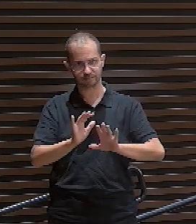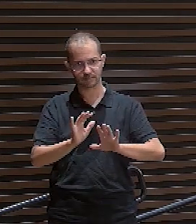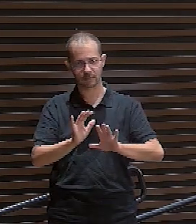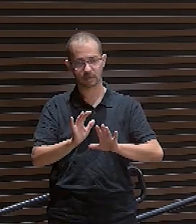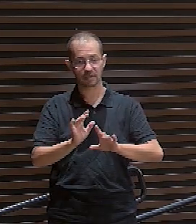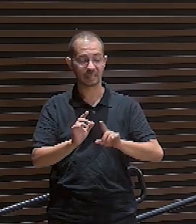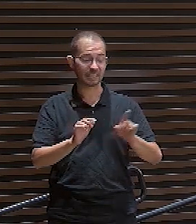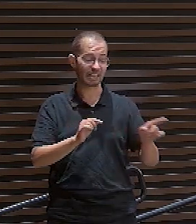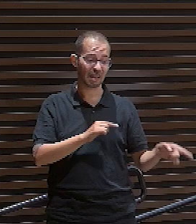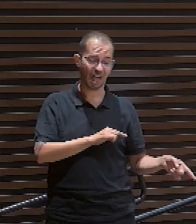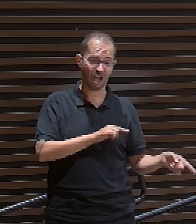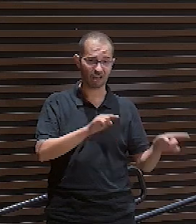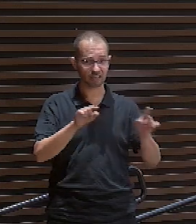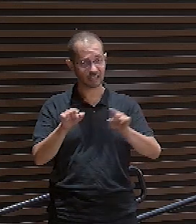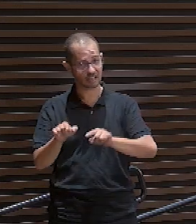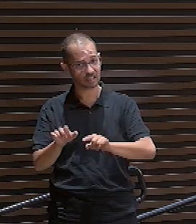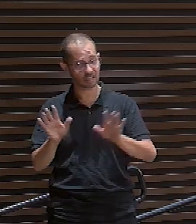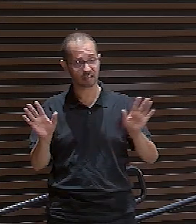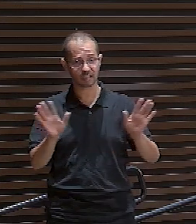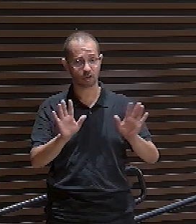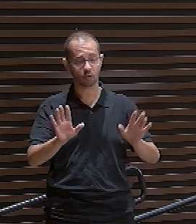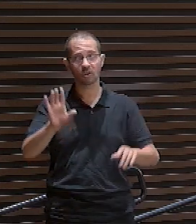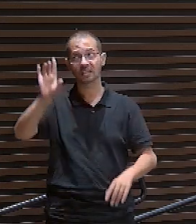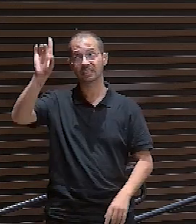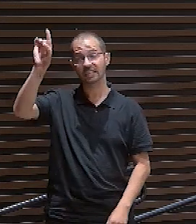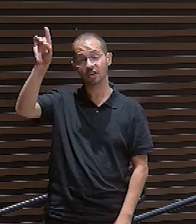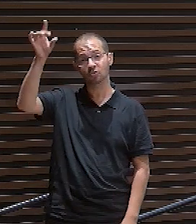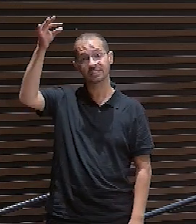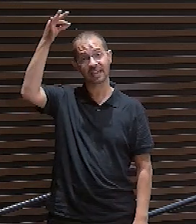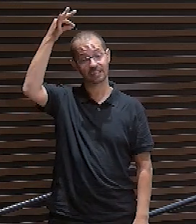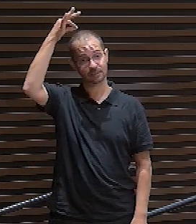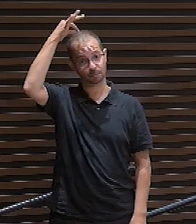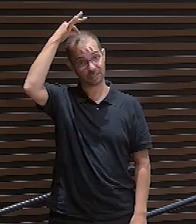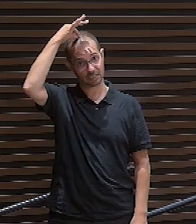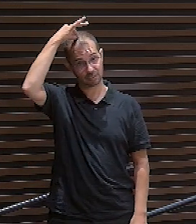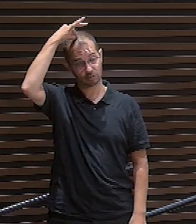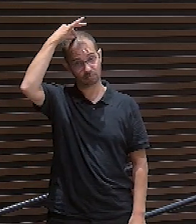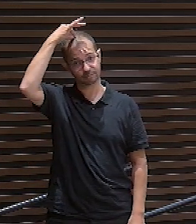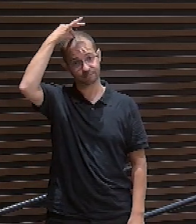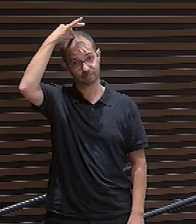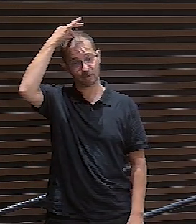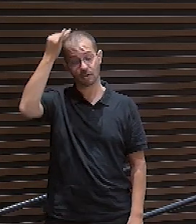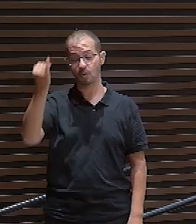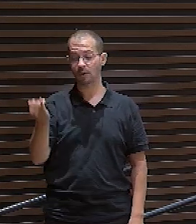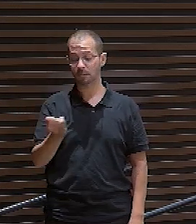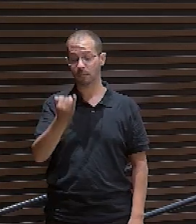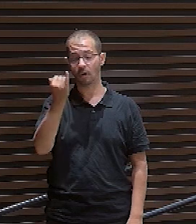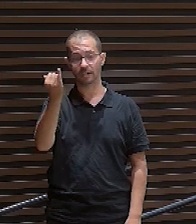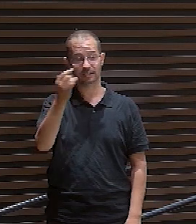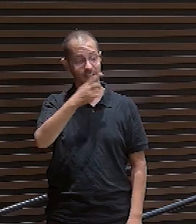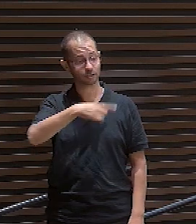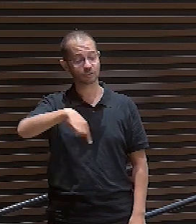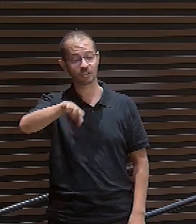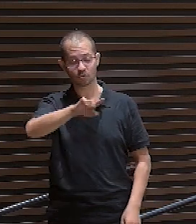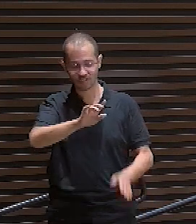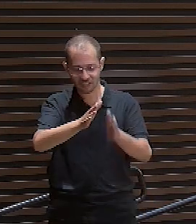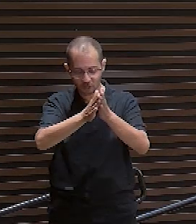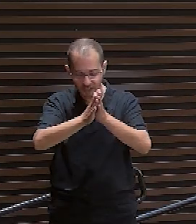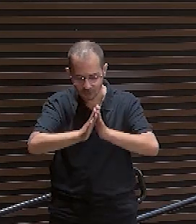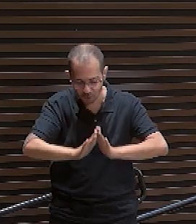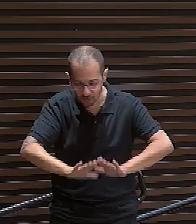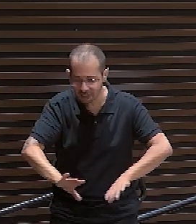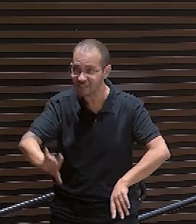Nem lá, nem aqui. Deus é espírito e importa que os seus adoradores o adorem